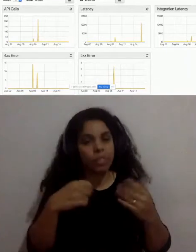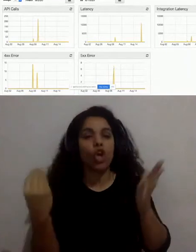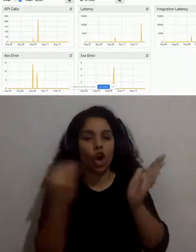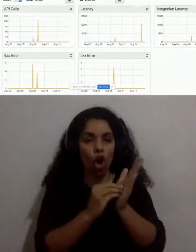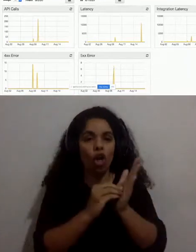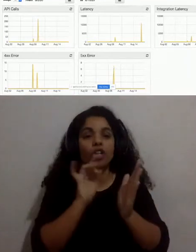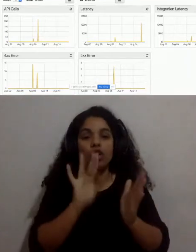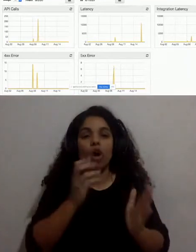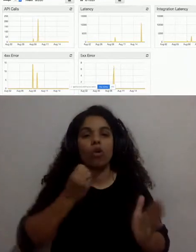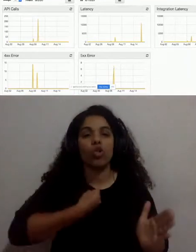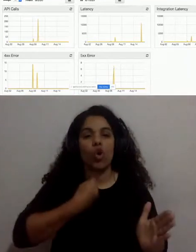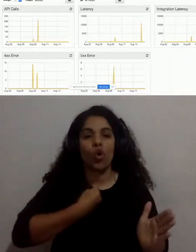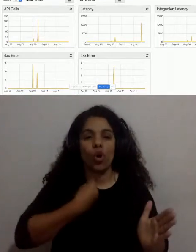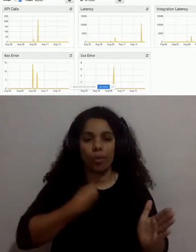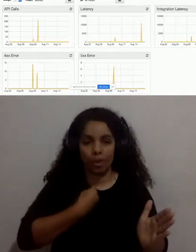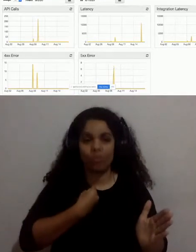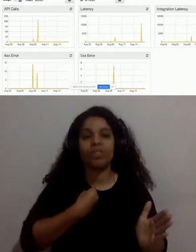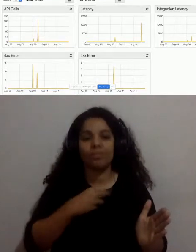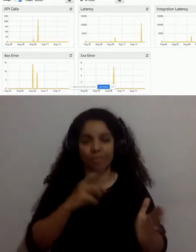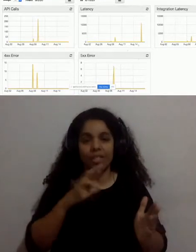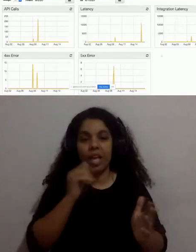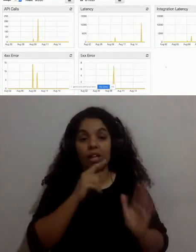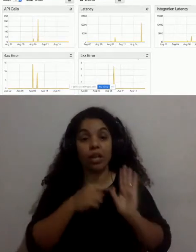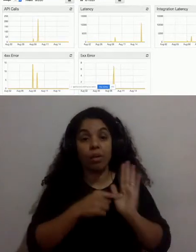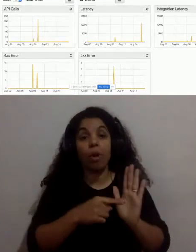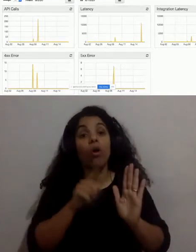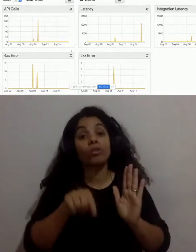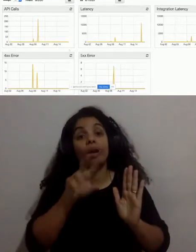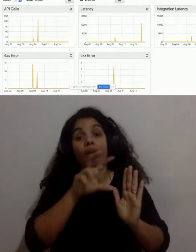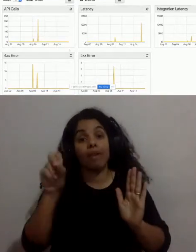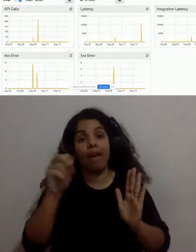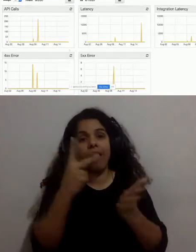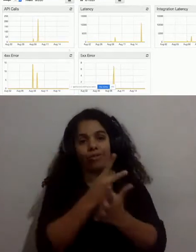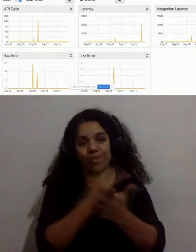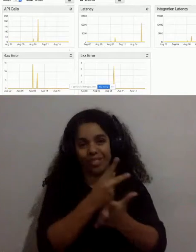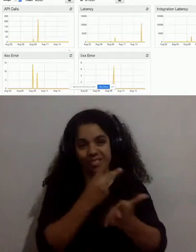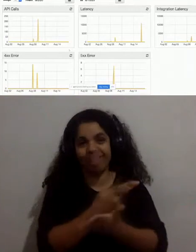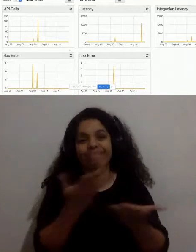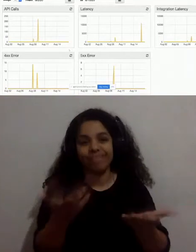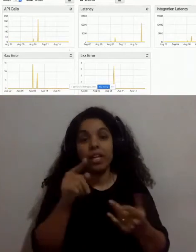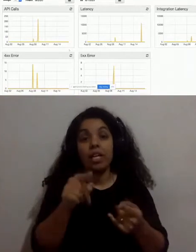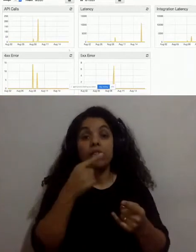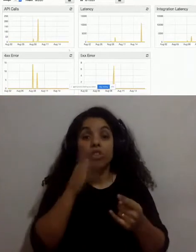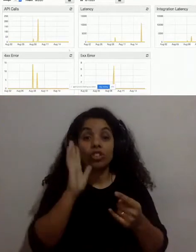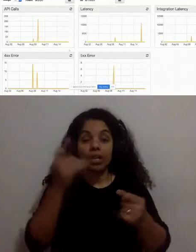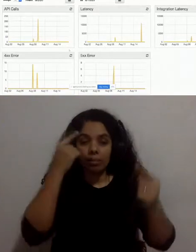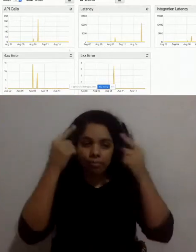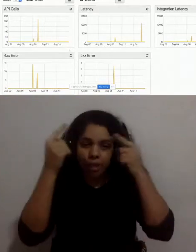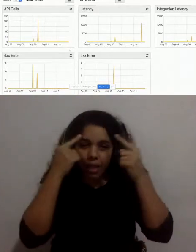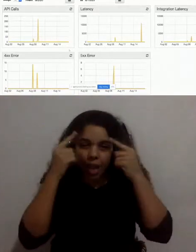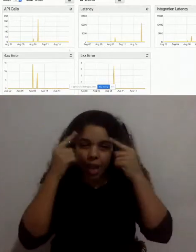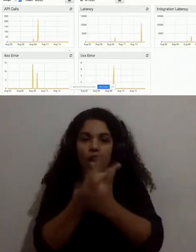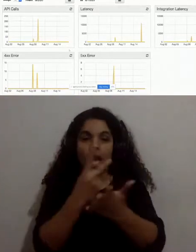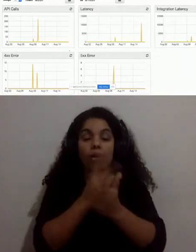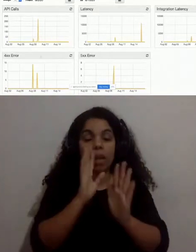apenas números inteiros. Então, ele me dá um erro da família de 500. Então, aqui você já tem bastante ideia de alguns erros que você